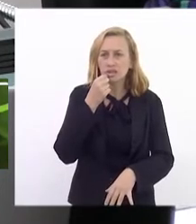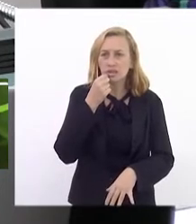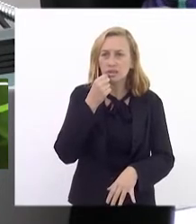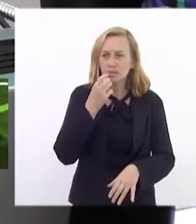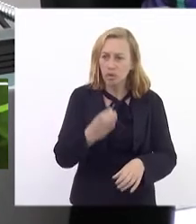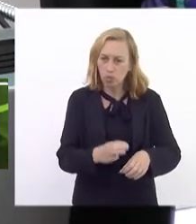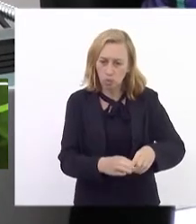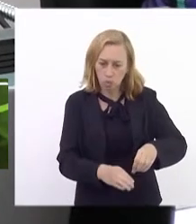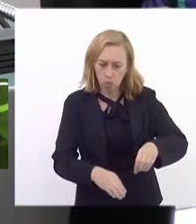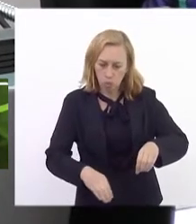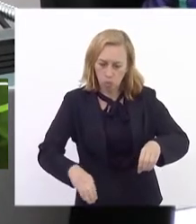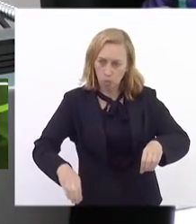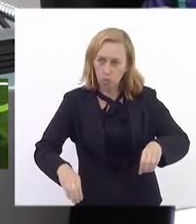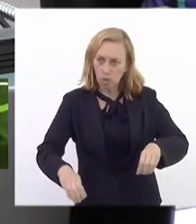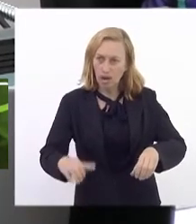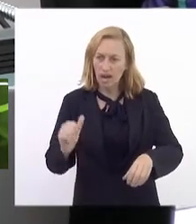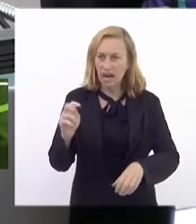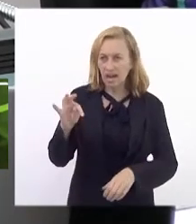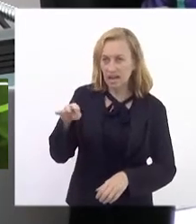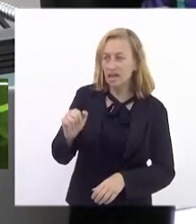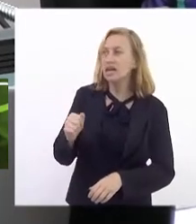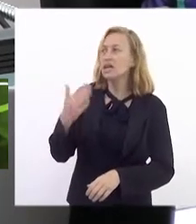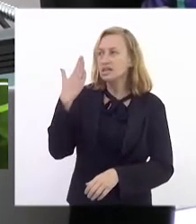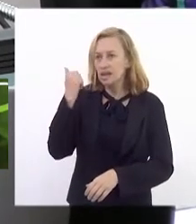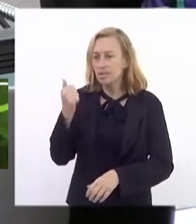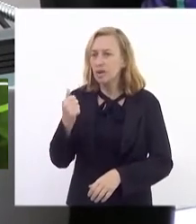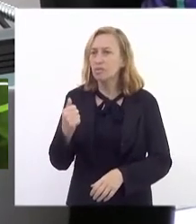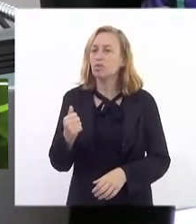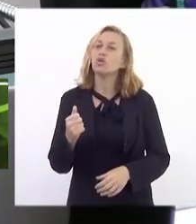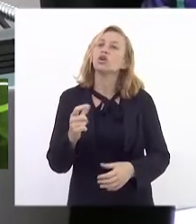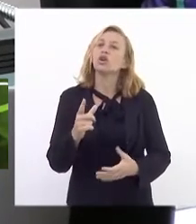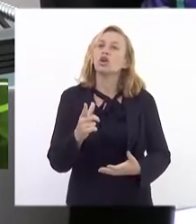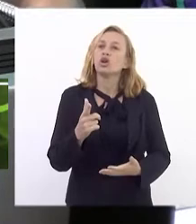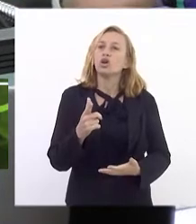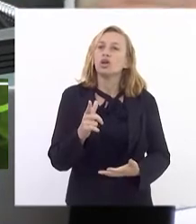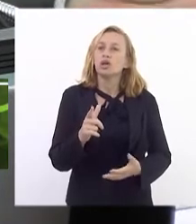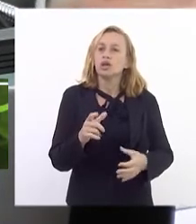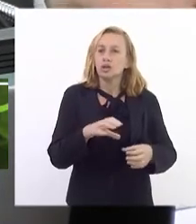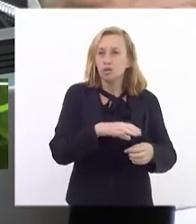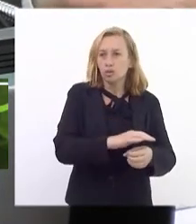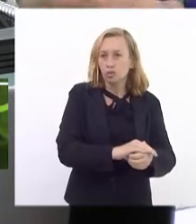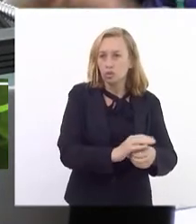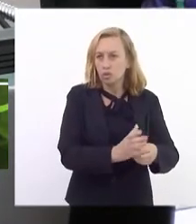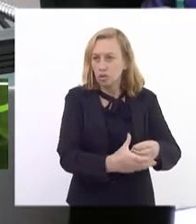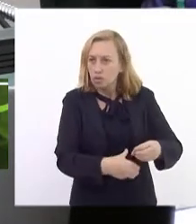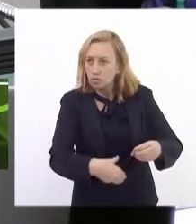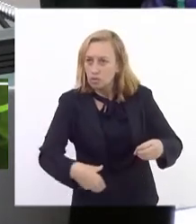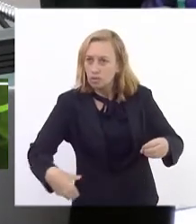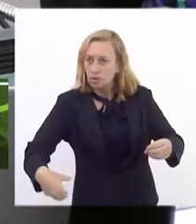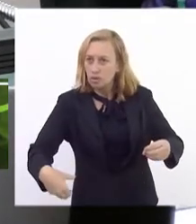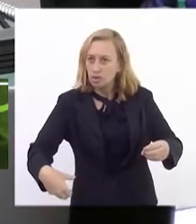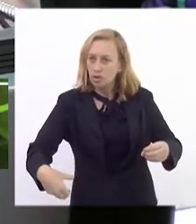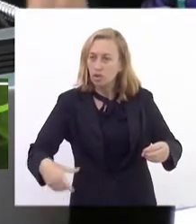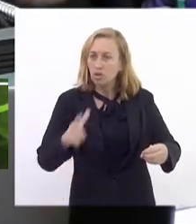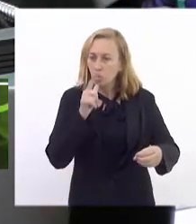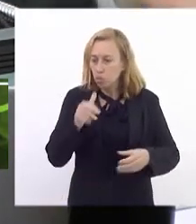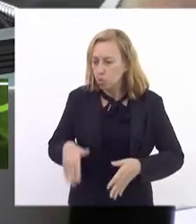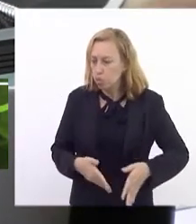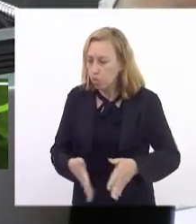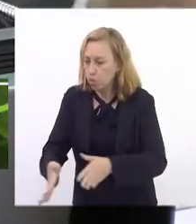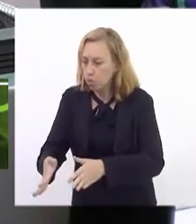A gente sabe que a grande maioria do esgoto do Jacarezinho joga no Rio Jacaré, né? E